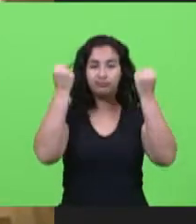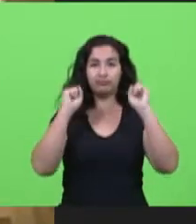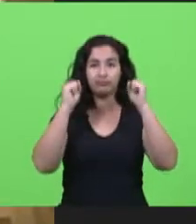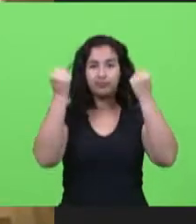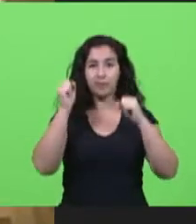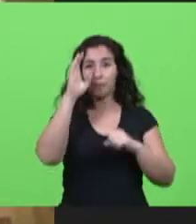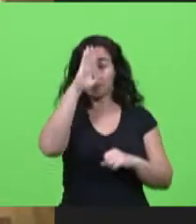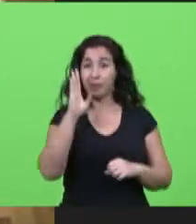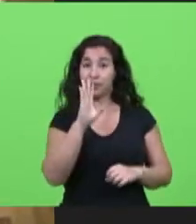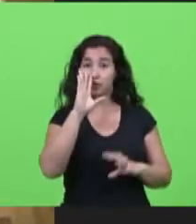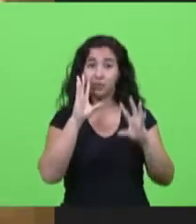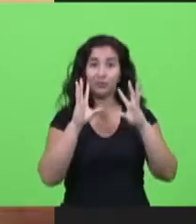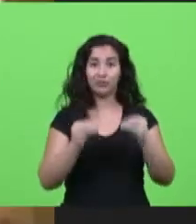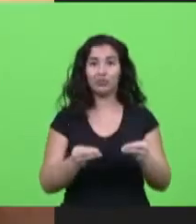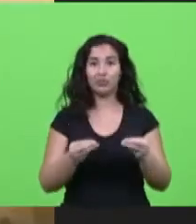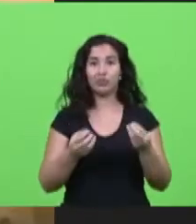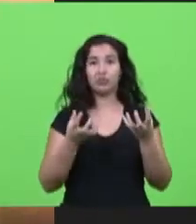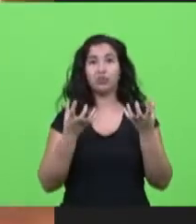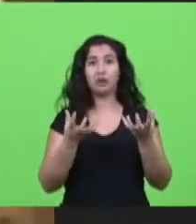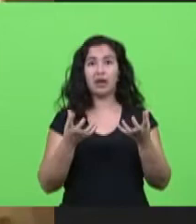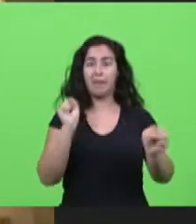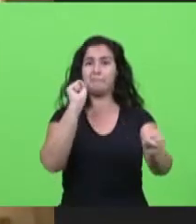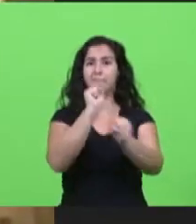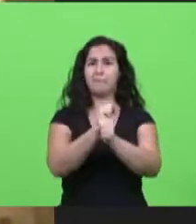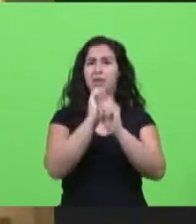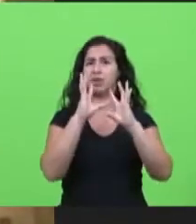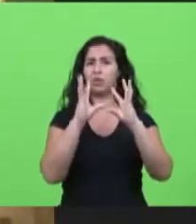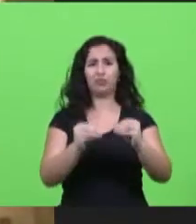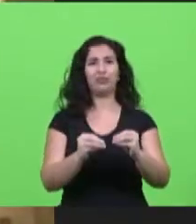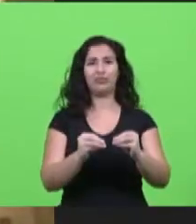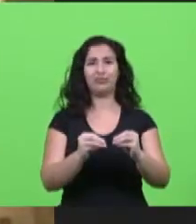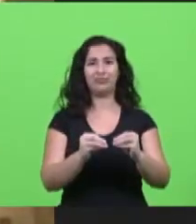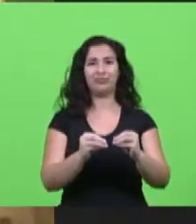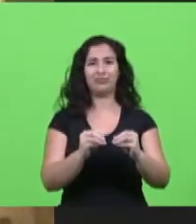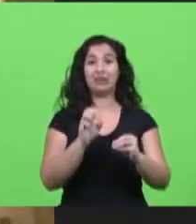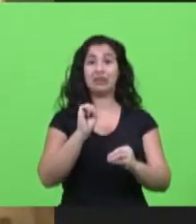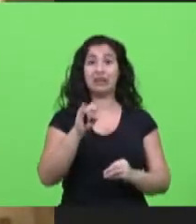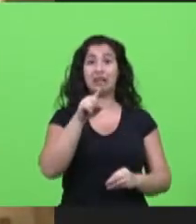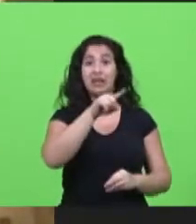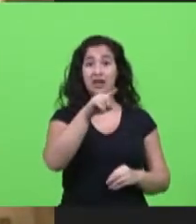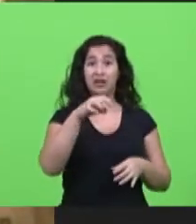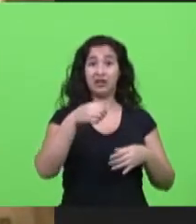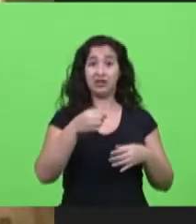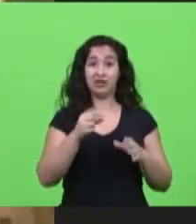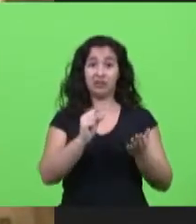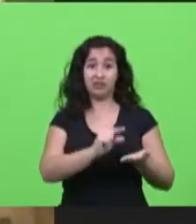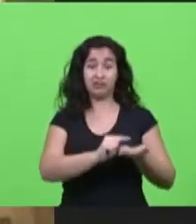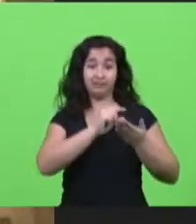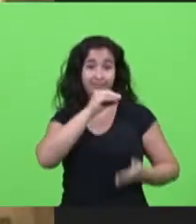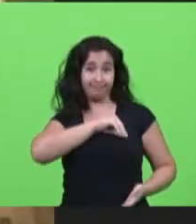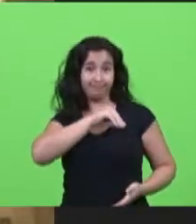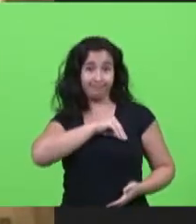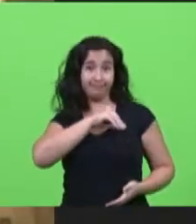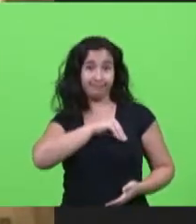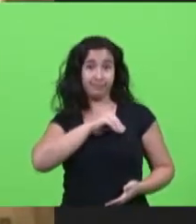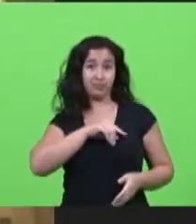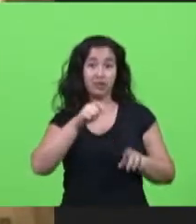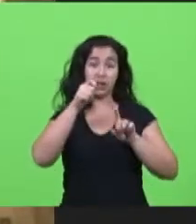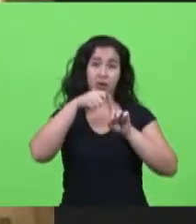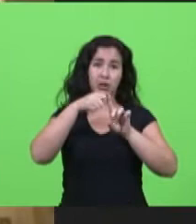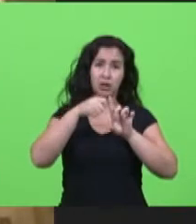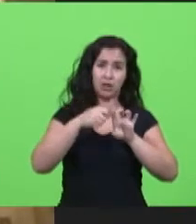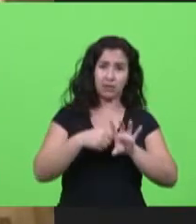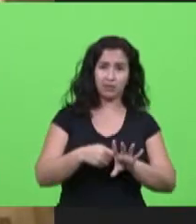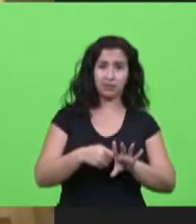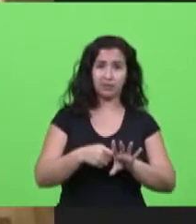todo gostaria de ter um lockdown para tudo, se todo mundo tivesse com seu salário na conta todo final de mês. E aí eu entro na questão econômica também. Seria